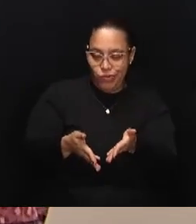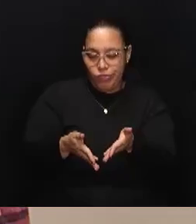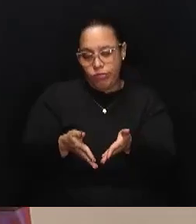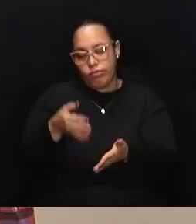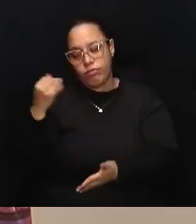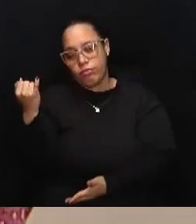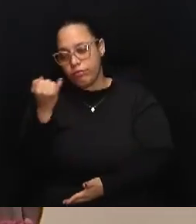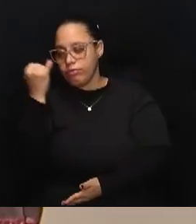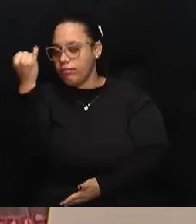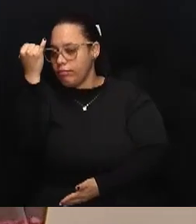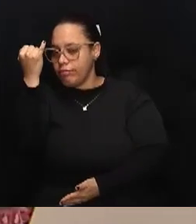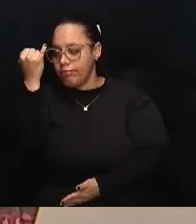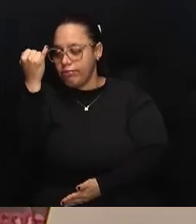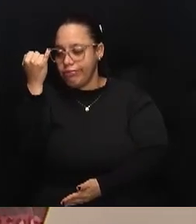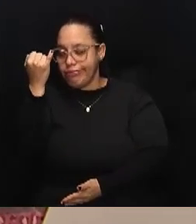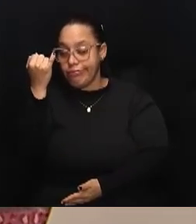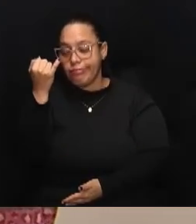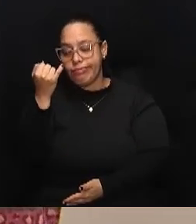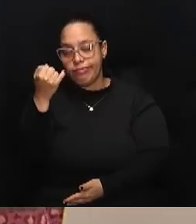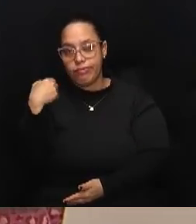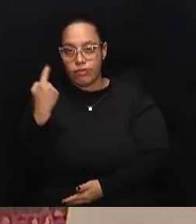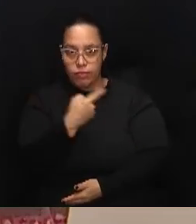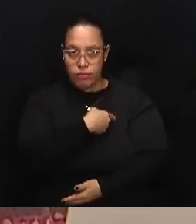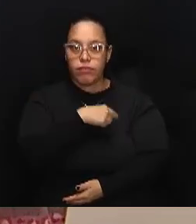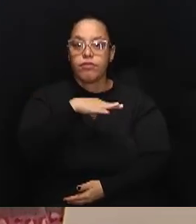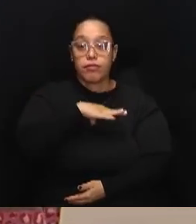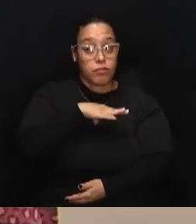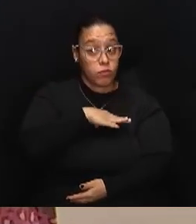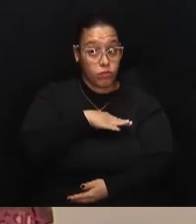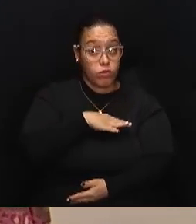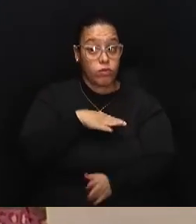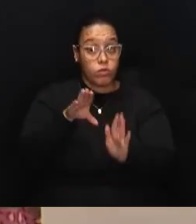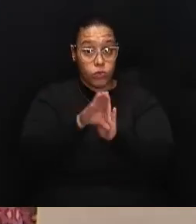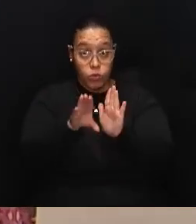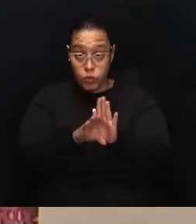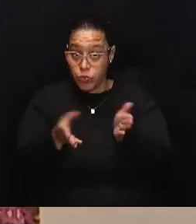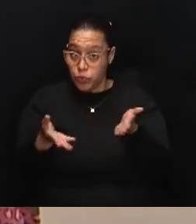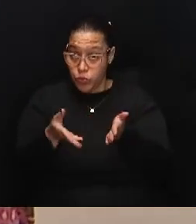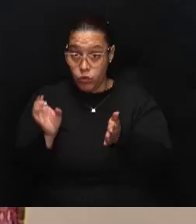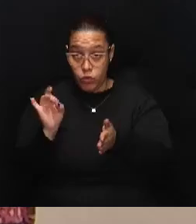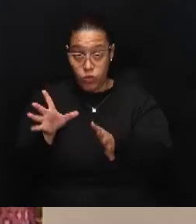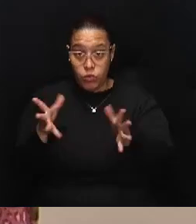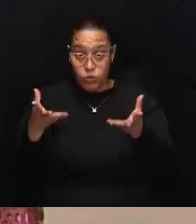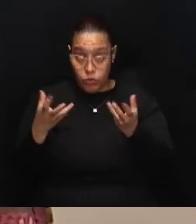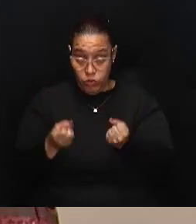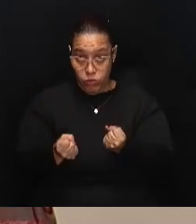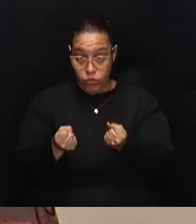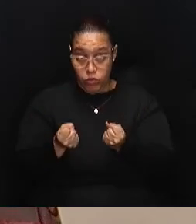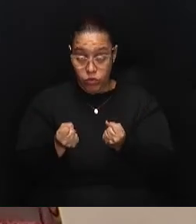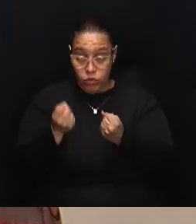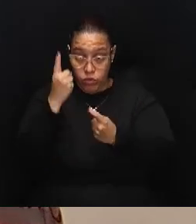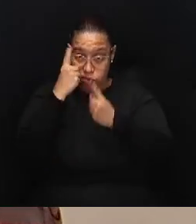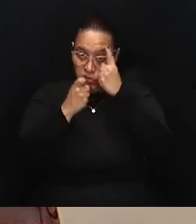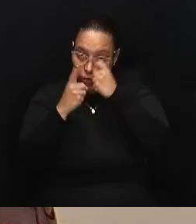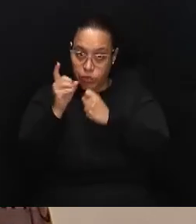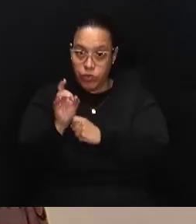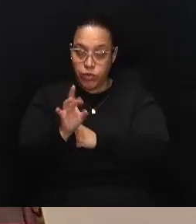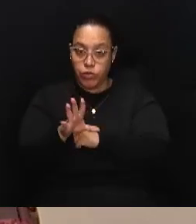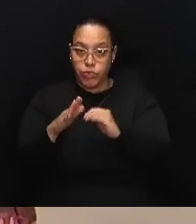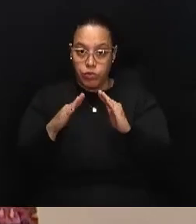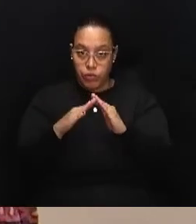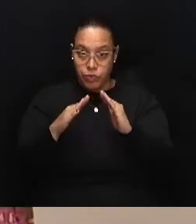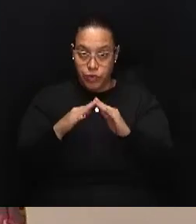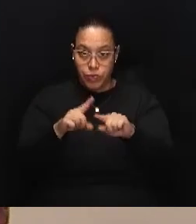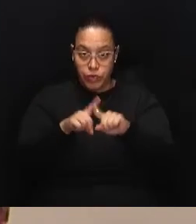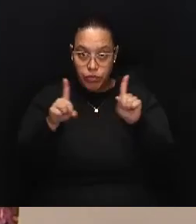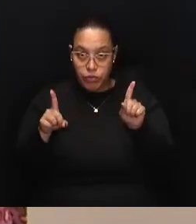grande relevância e de grande importância para o nosso município. O programa hoje não só acolhe mulheres que estão em situação de violência